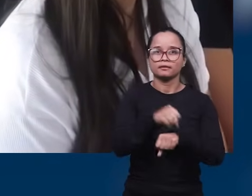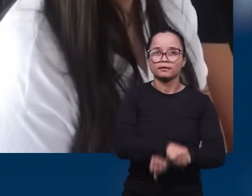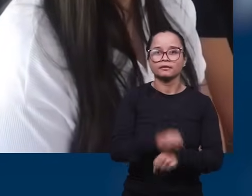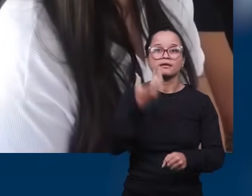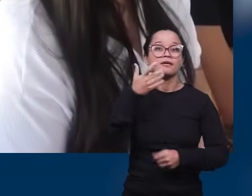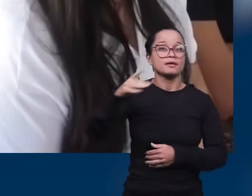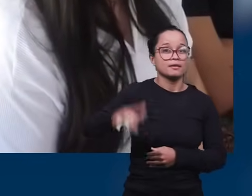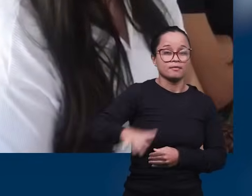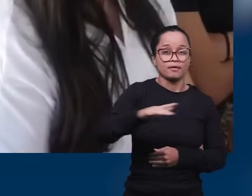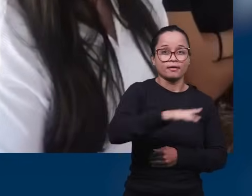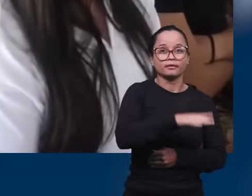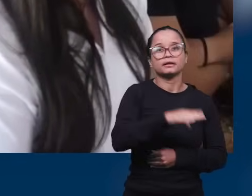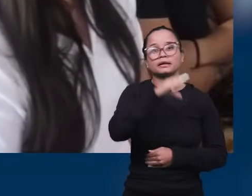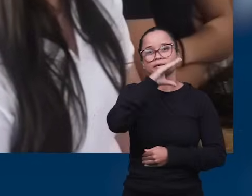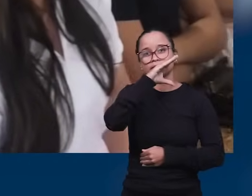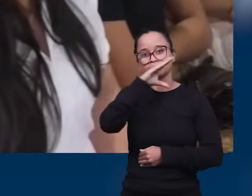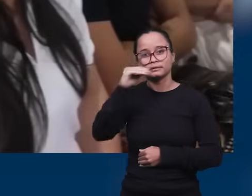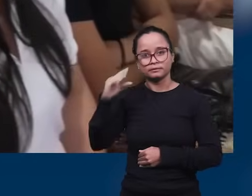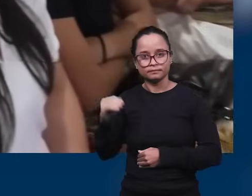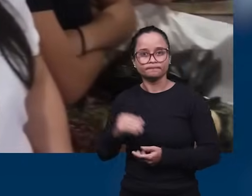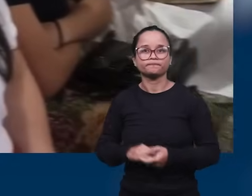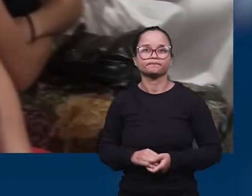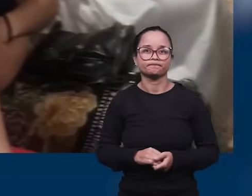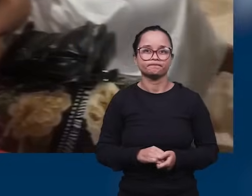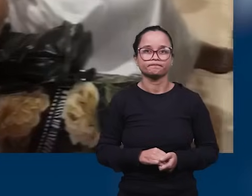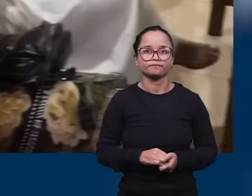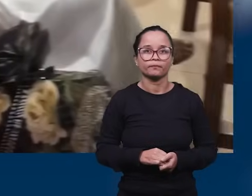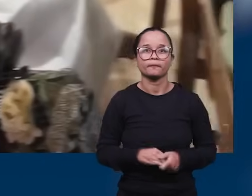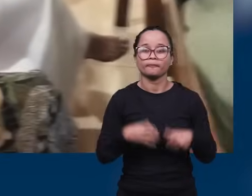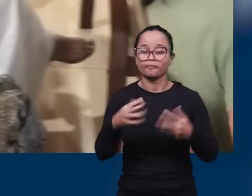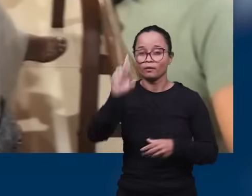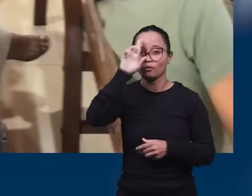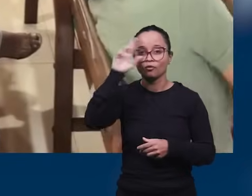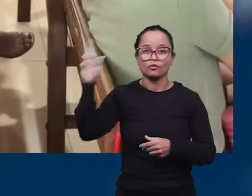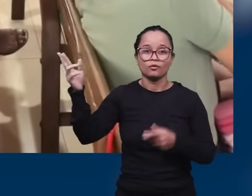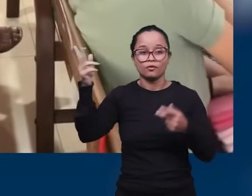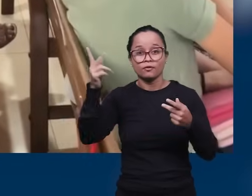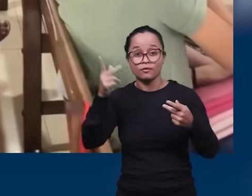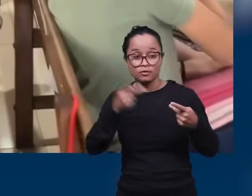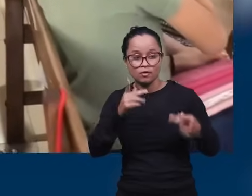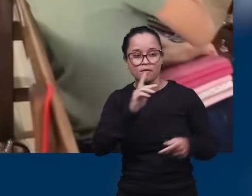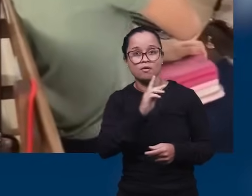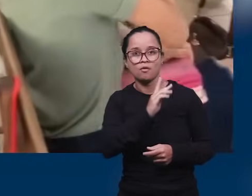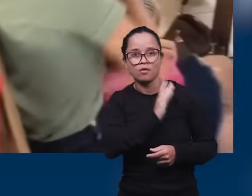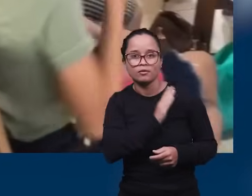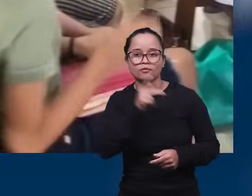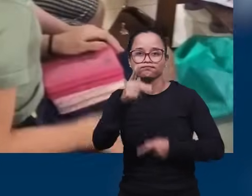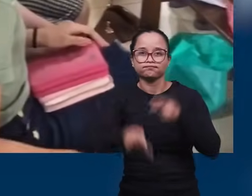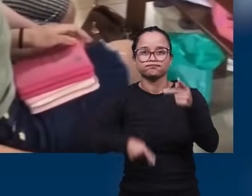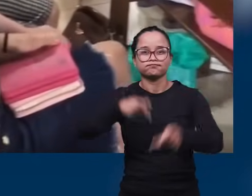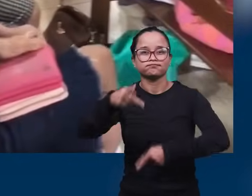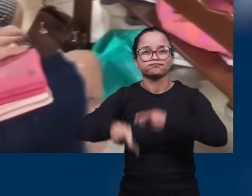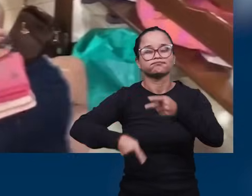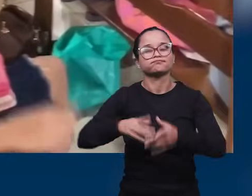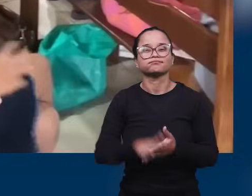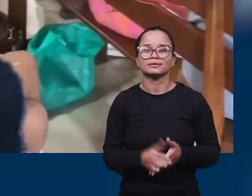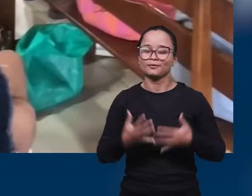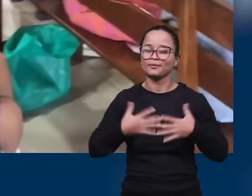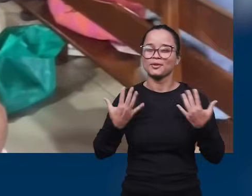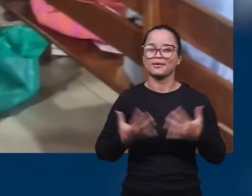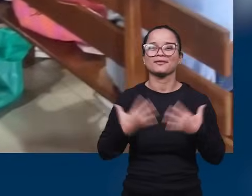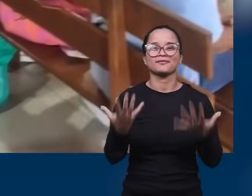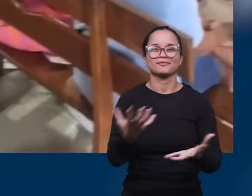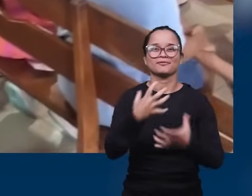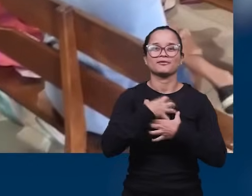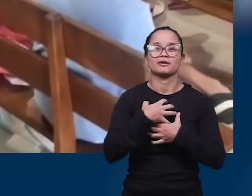o Seminário de Crianças, Intermediários e Adolescentes. Onde o Senhor visitou o seu povo e foi um momento de grande